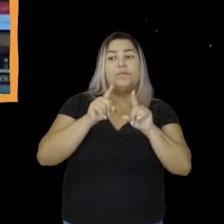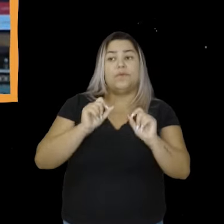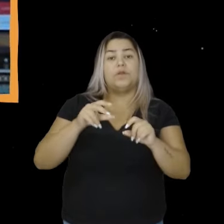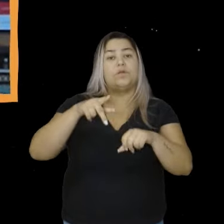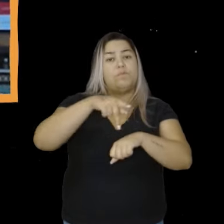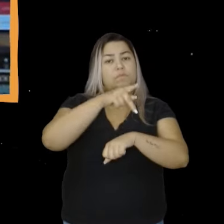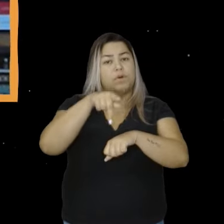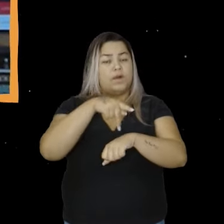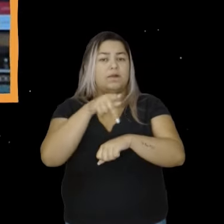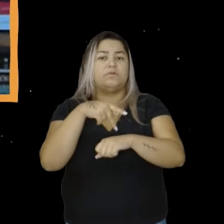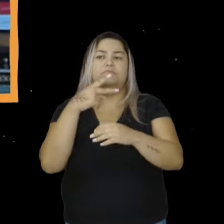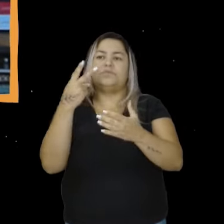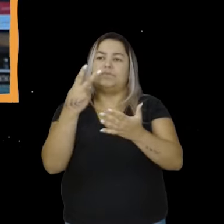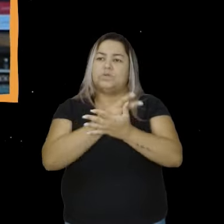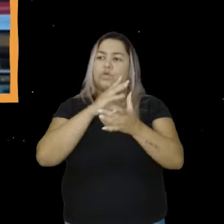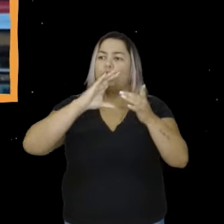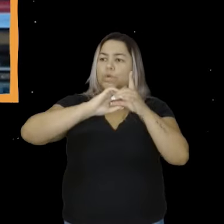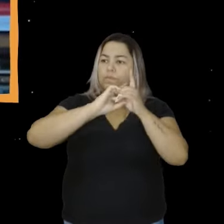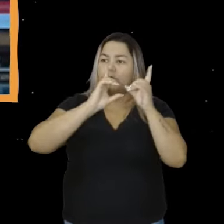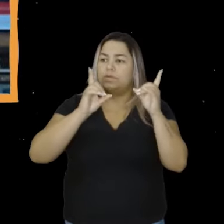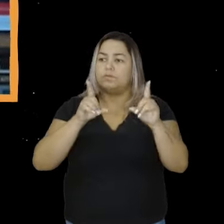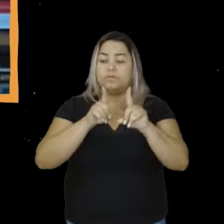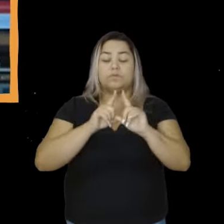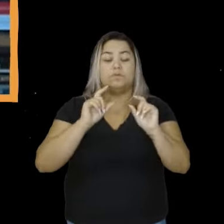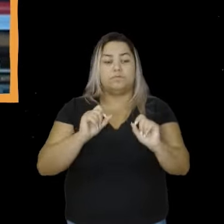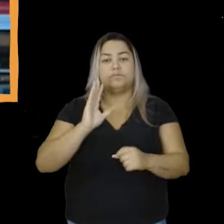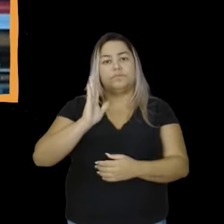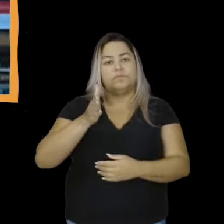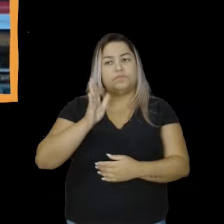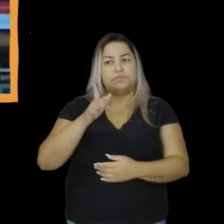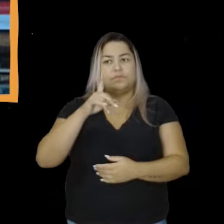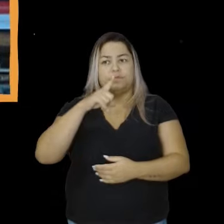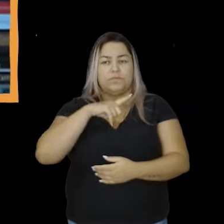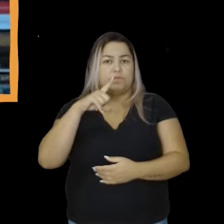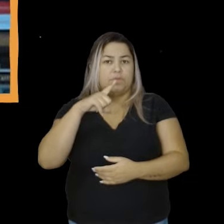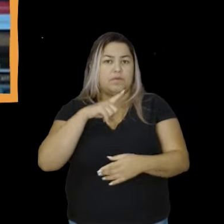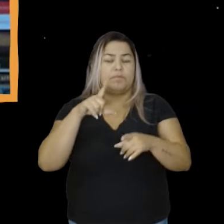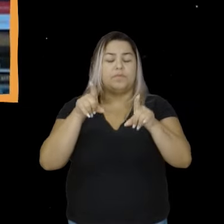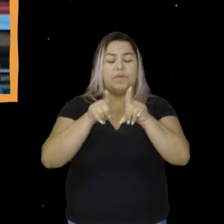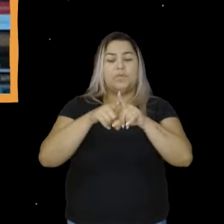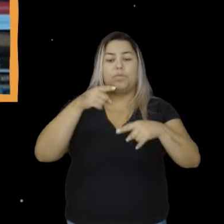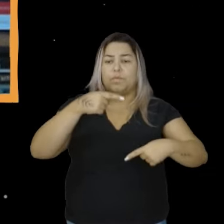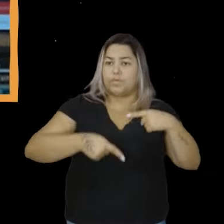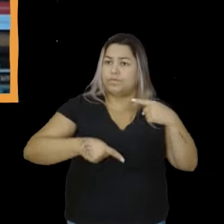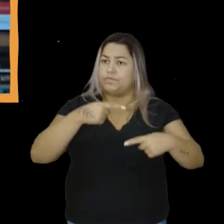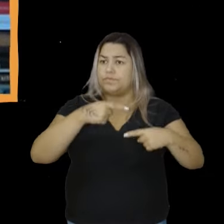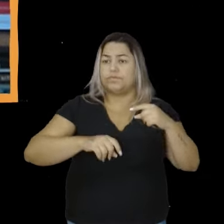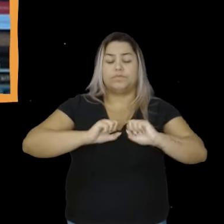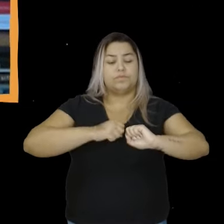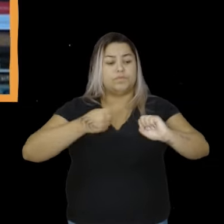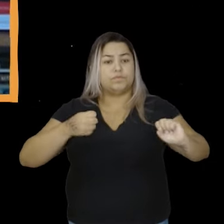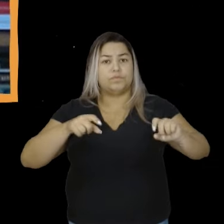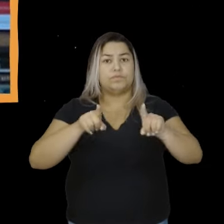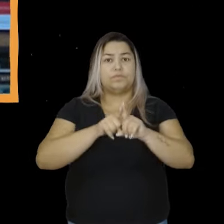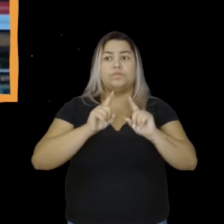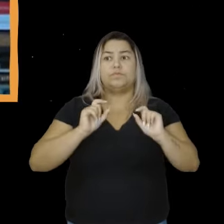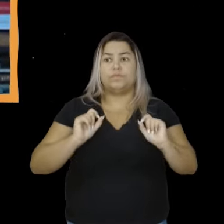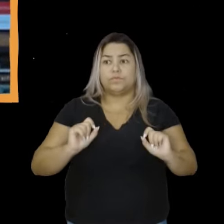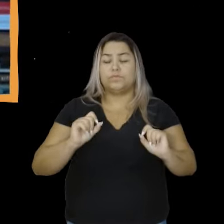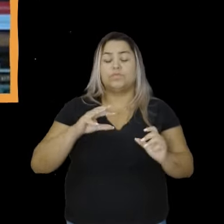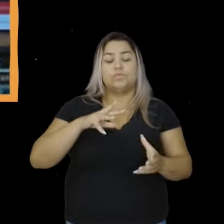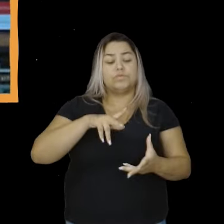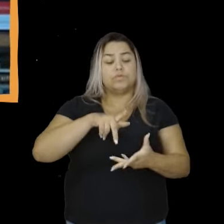país passava por uma democratização, também havia uma efervescência teórica e política muito grande no Brasil e no mundo. E